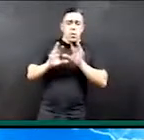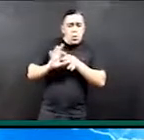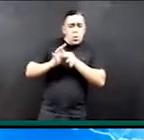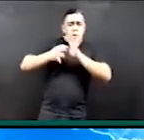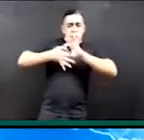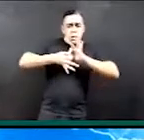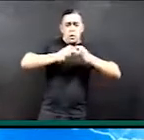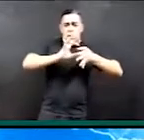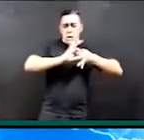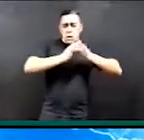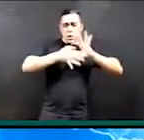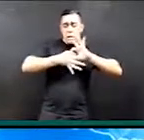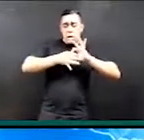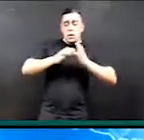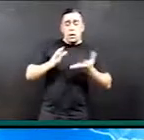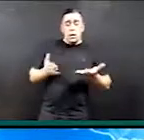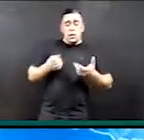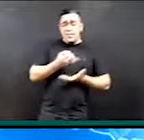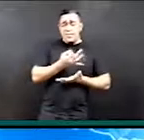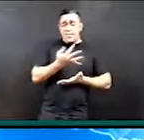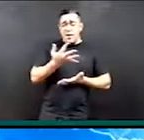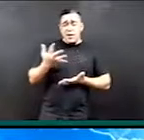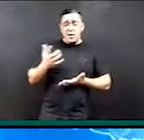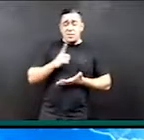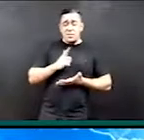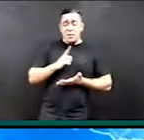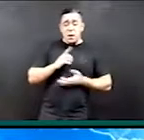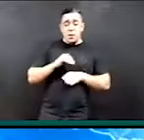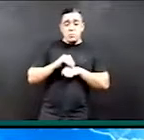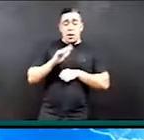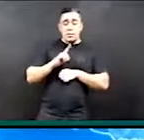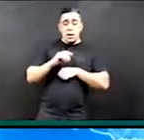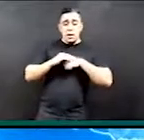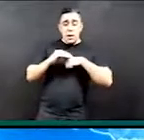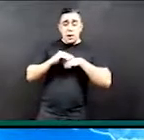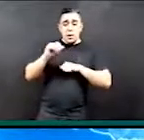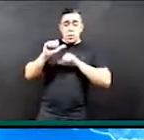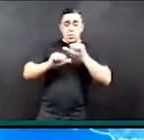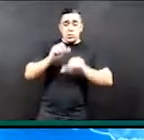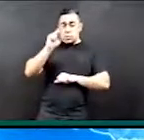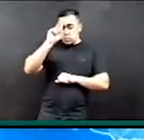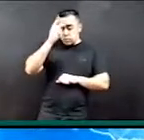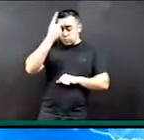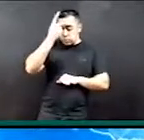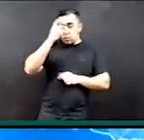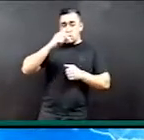monte de coisa que vai passando batido e que, com um pouquinho mais de carinho, com uma mudança de